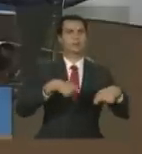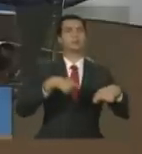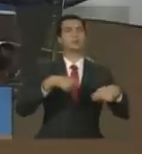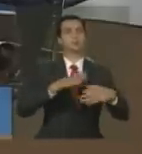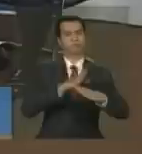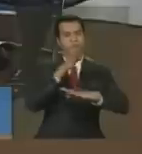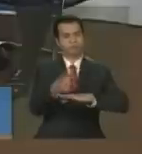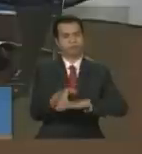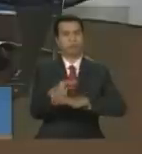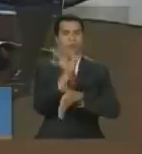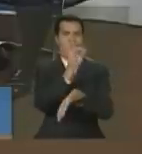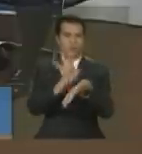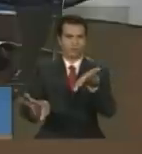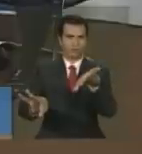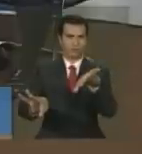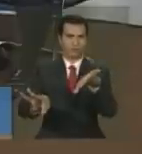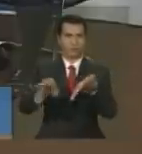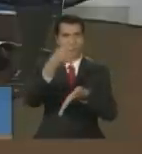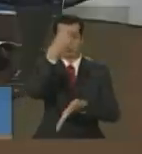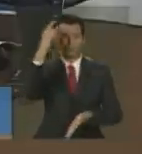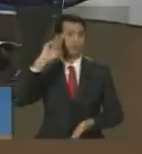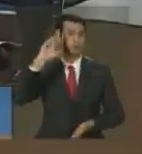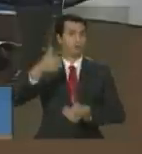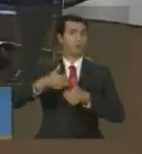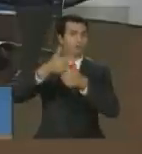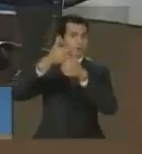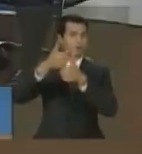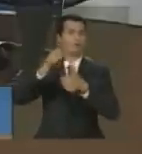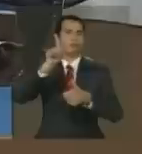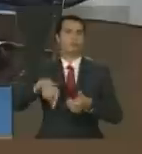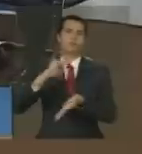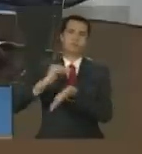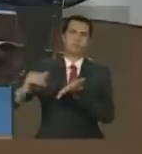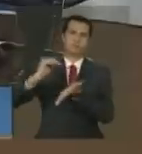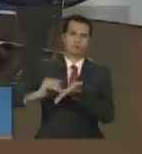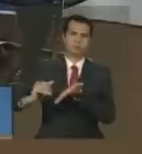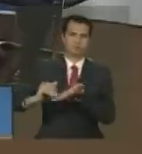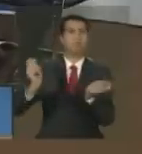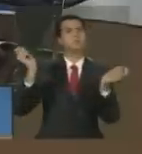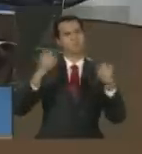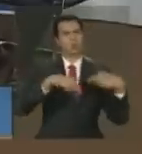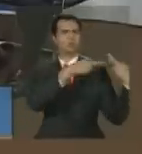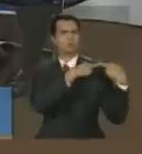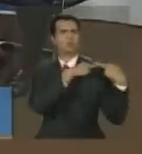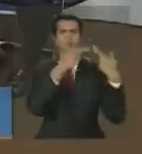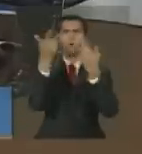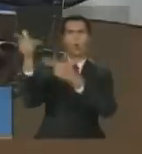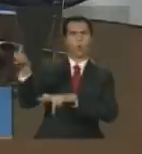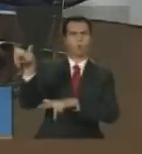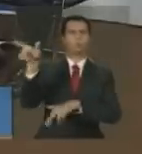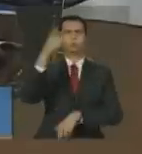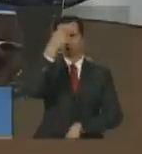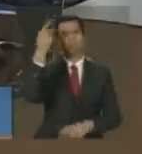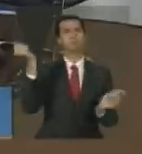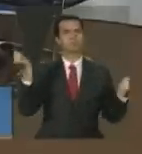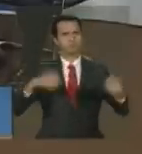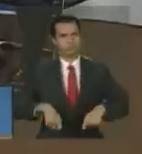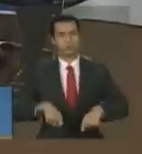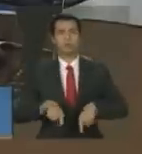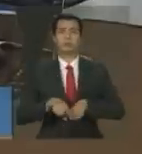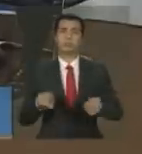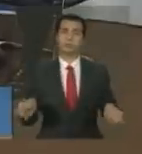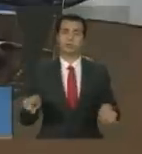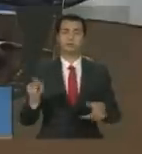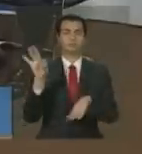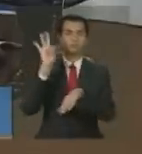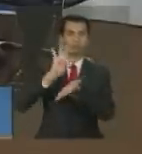Este titular, via de regra, o próprio secretário, ele pode delegar para outra pessoa, se for o caso, mas então